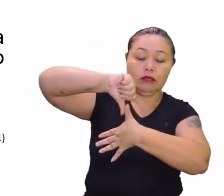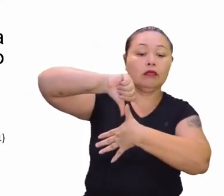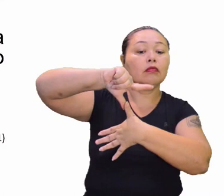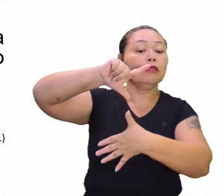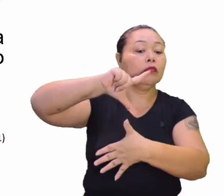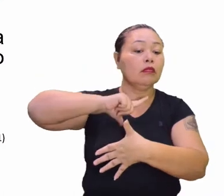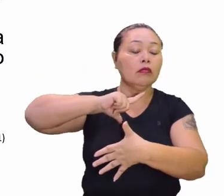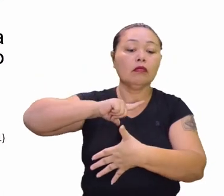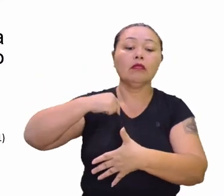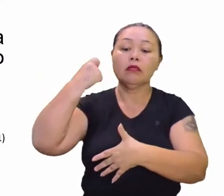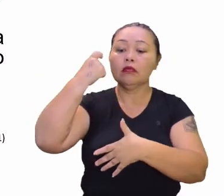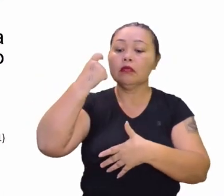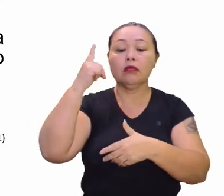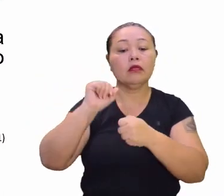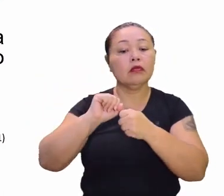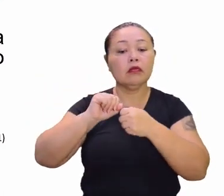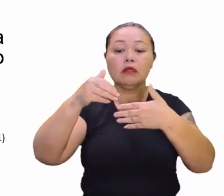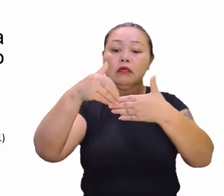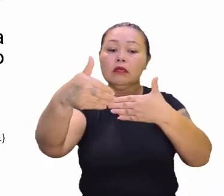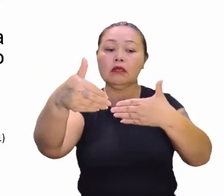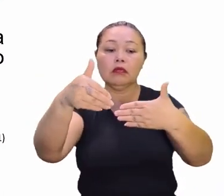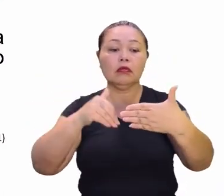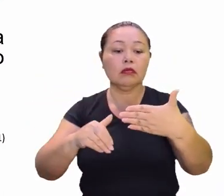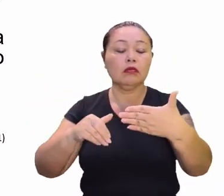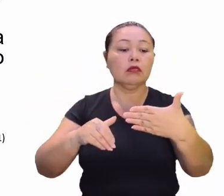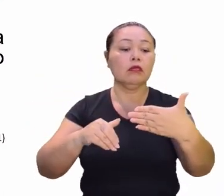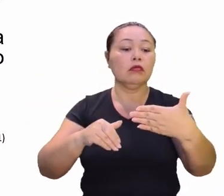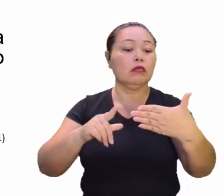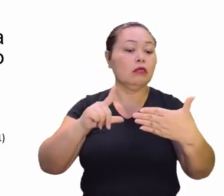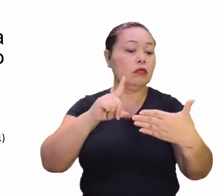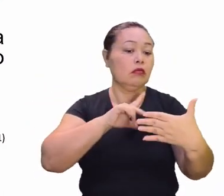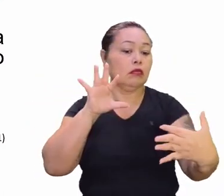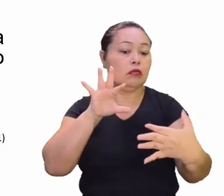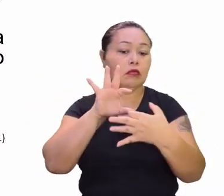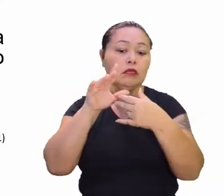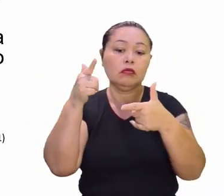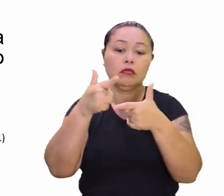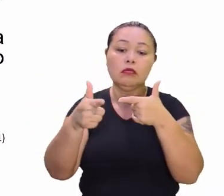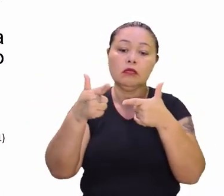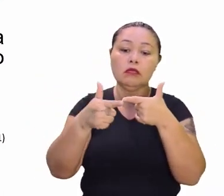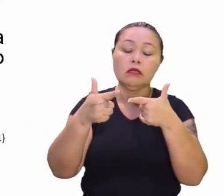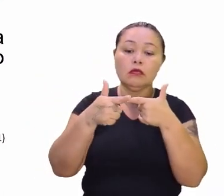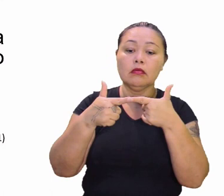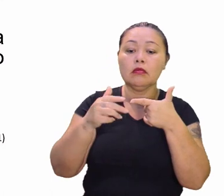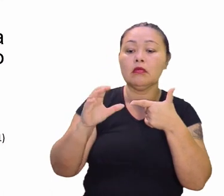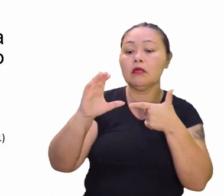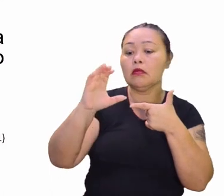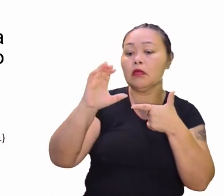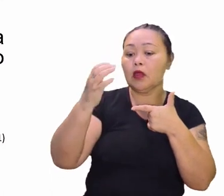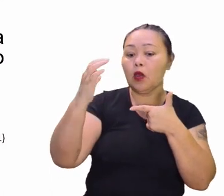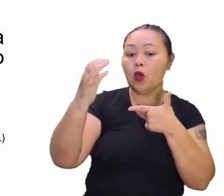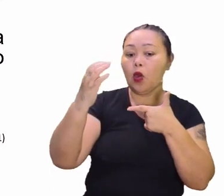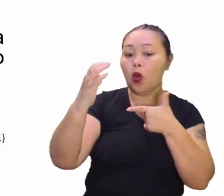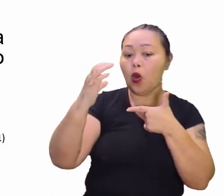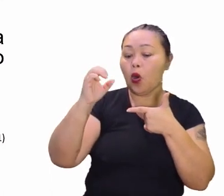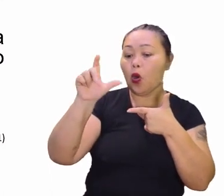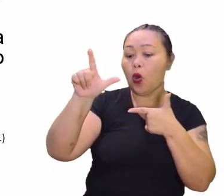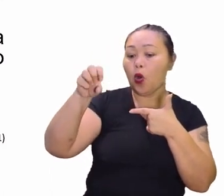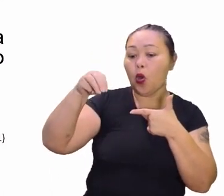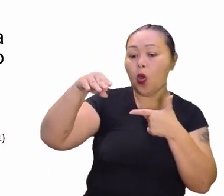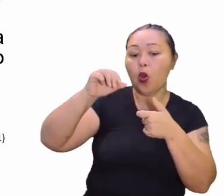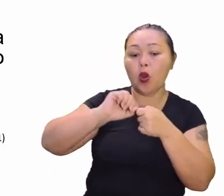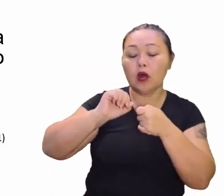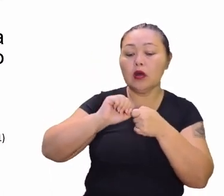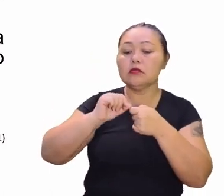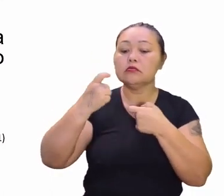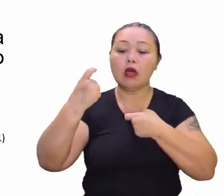uma preocupação do Brasil com essas fronteiras e está, por exemplo, ligado ao problema da Colômbia, as Farc ali, é